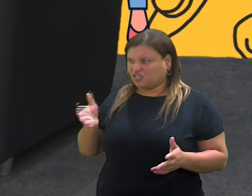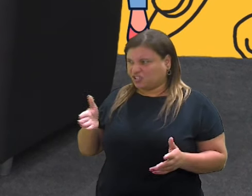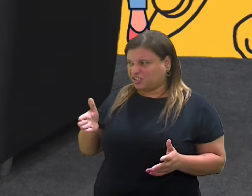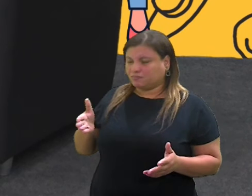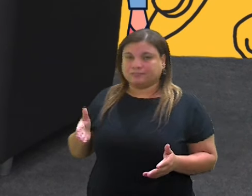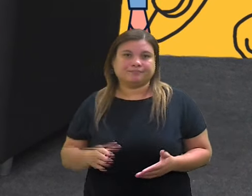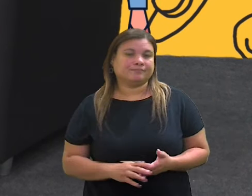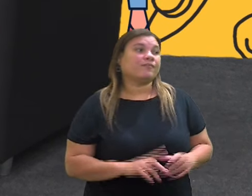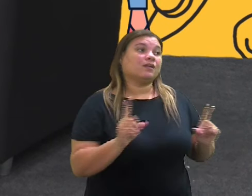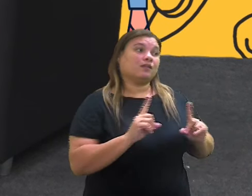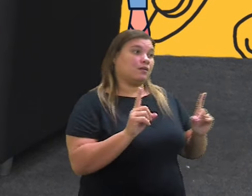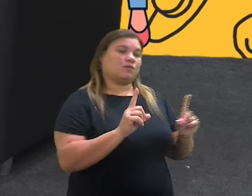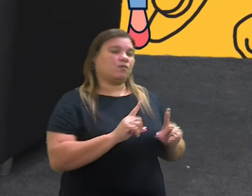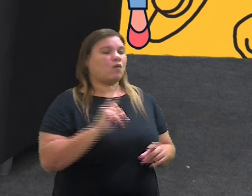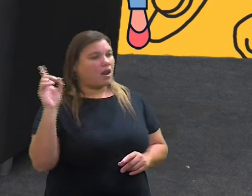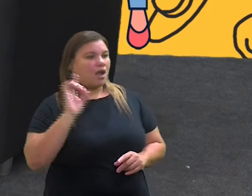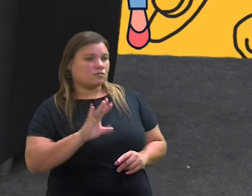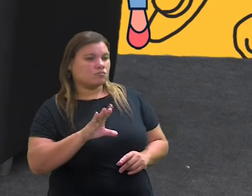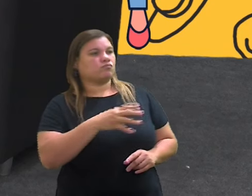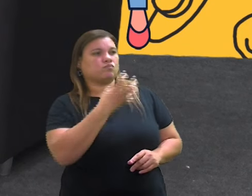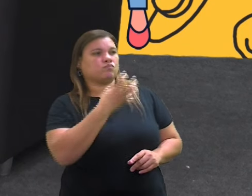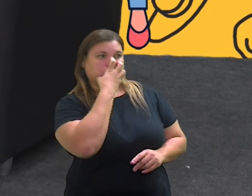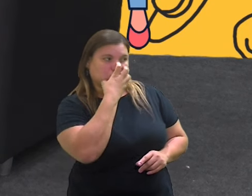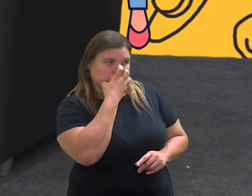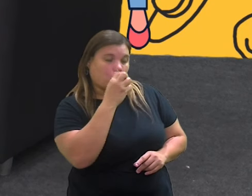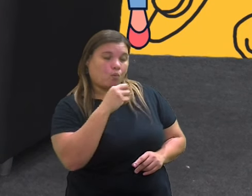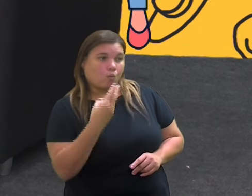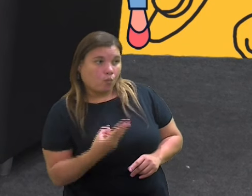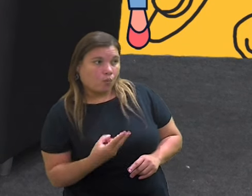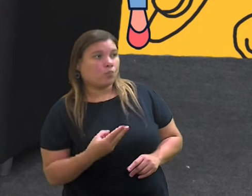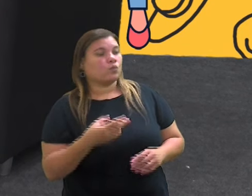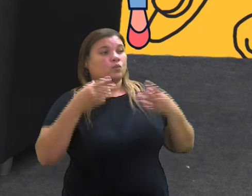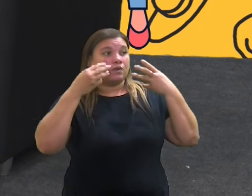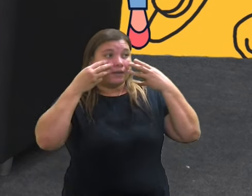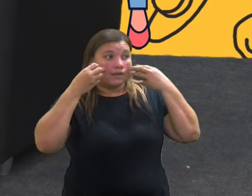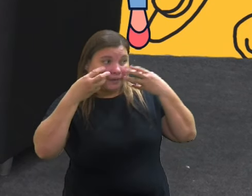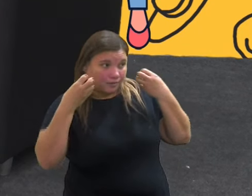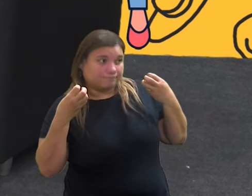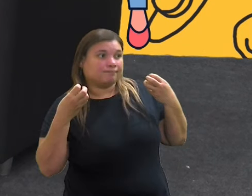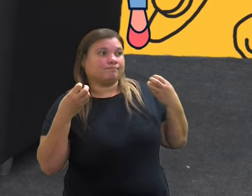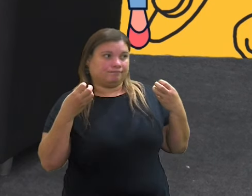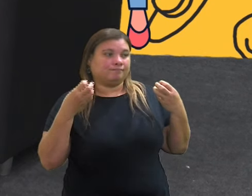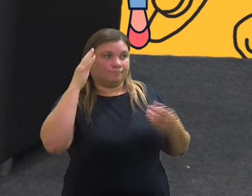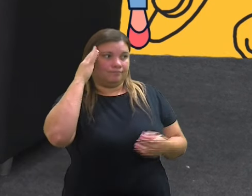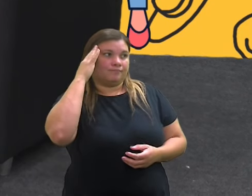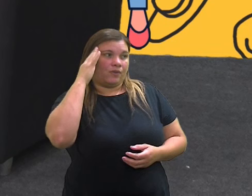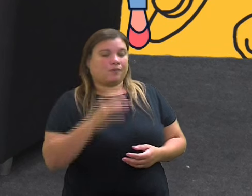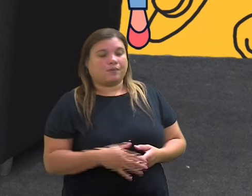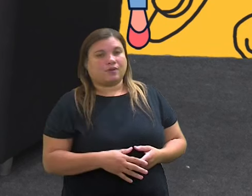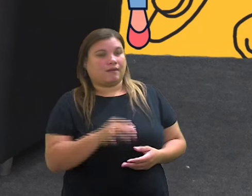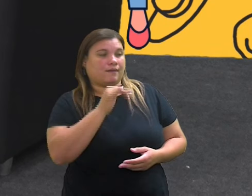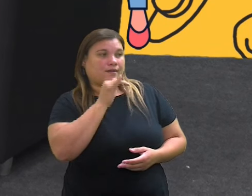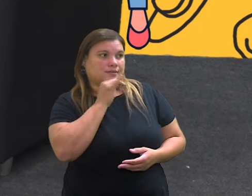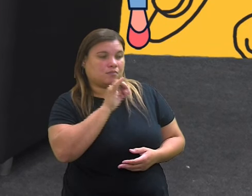é mais cachorro e gato. Então, o que chega pra gente são mais cães e gatos agredidos, né? Ou abandonados. E lá a gente